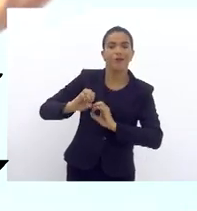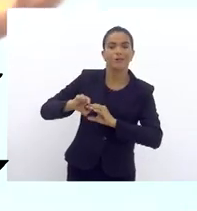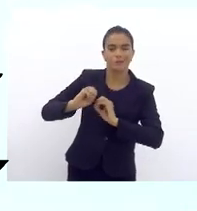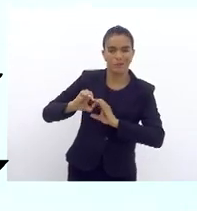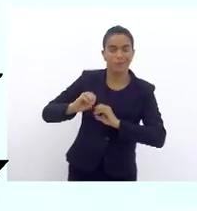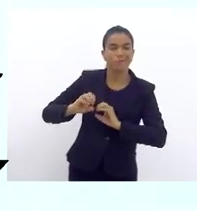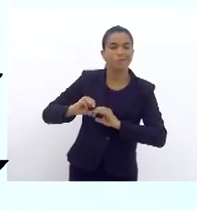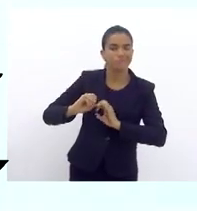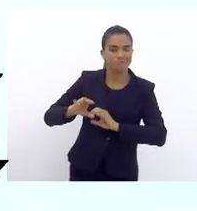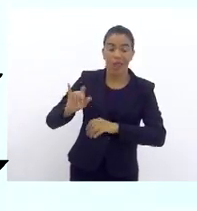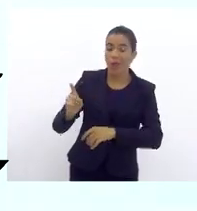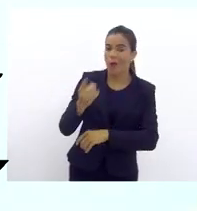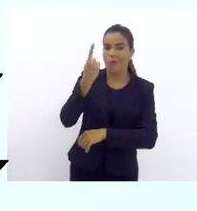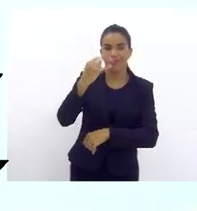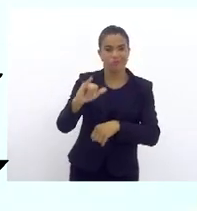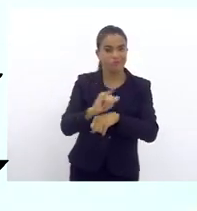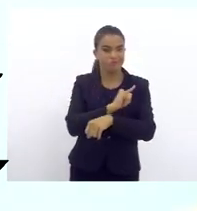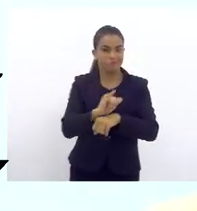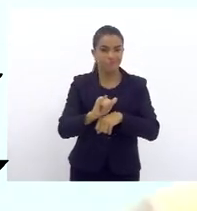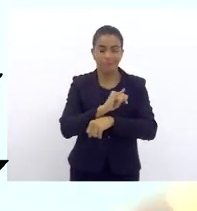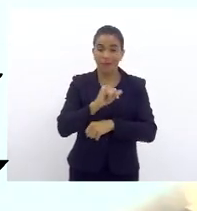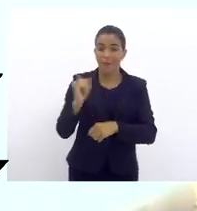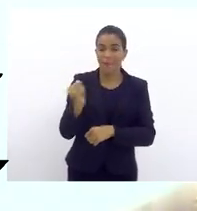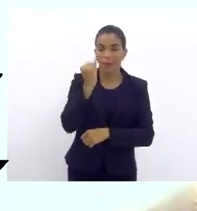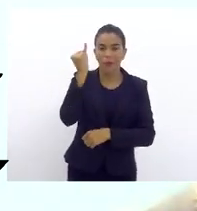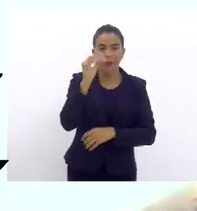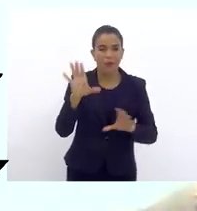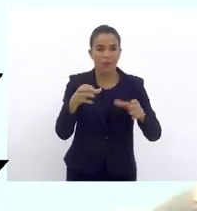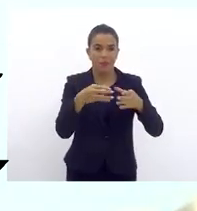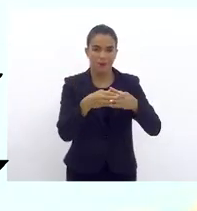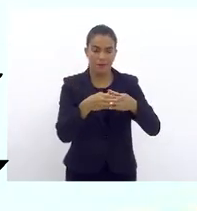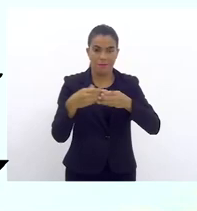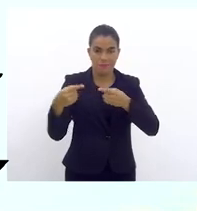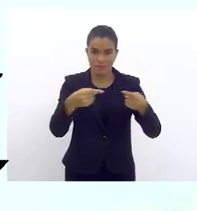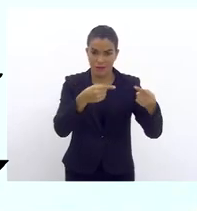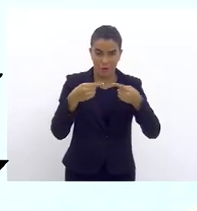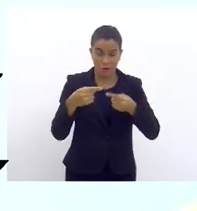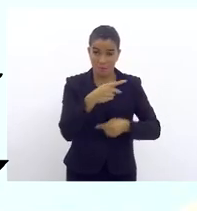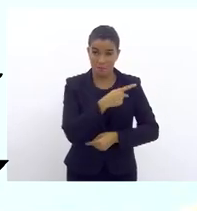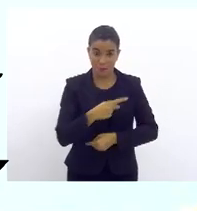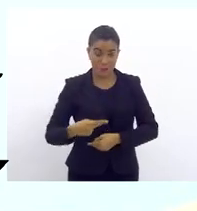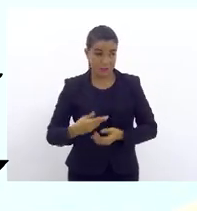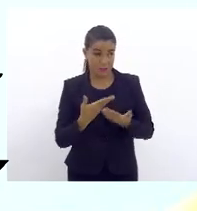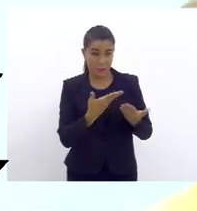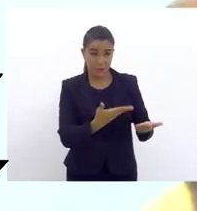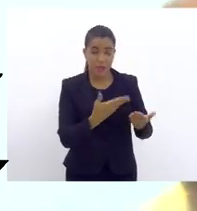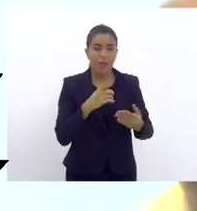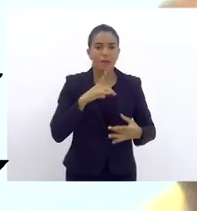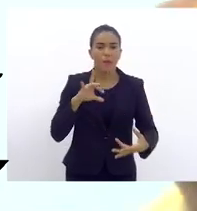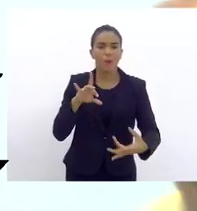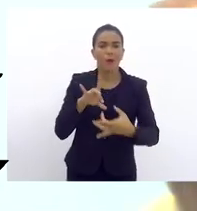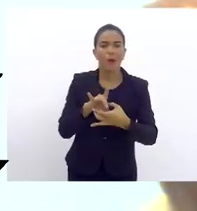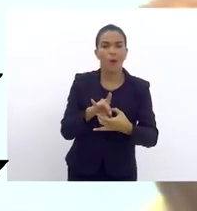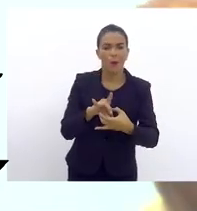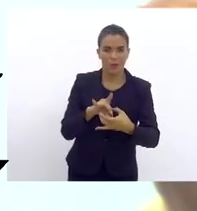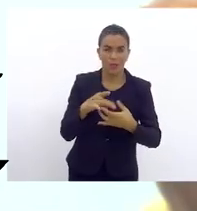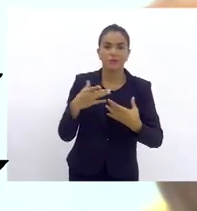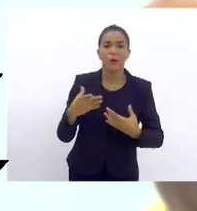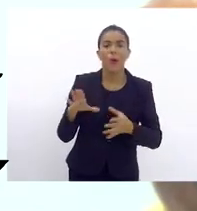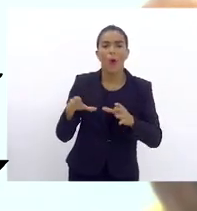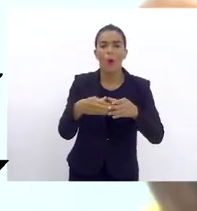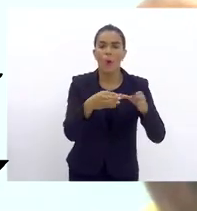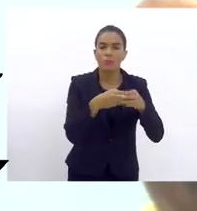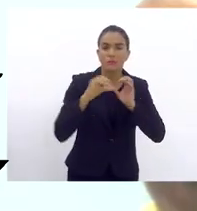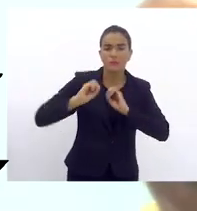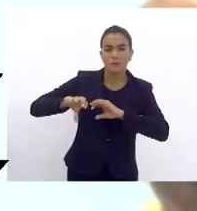da importância dessa comissão Professor Josimar ter uma conexão muito grande com as